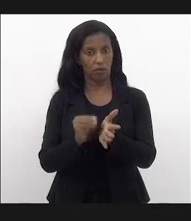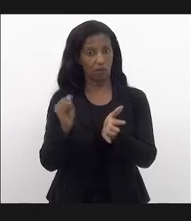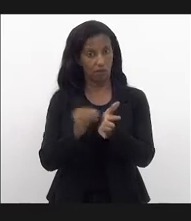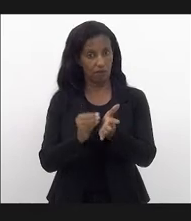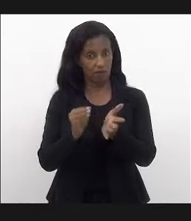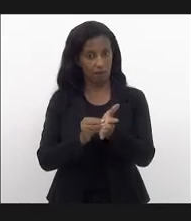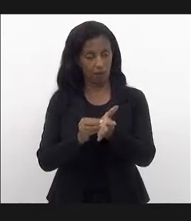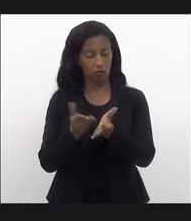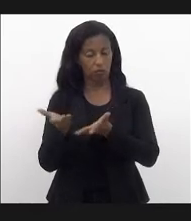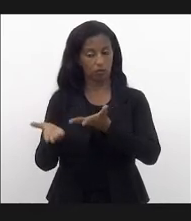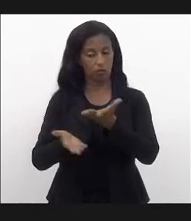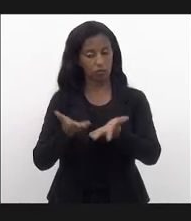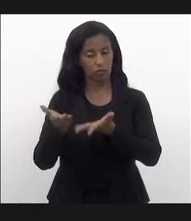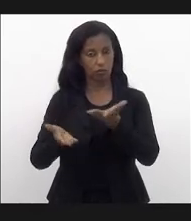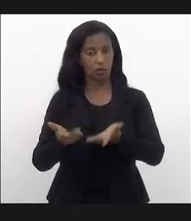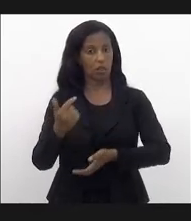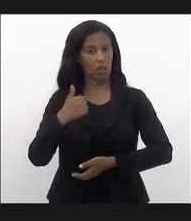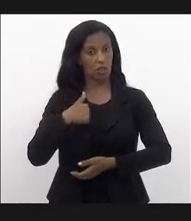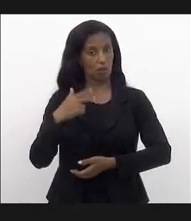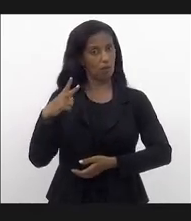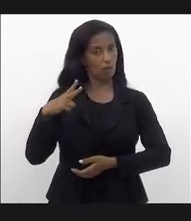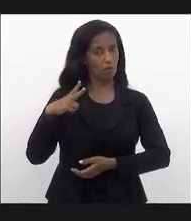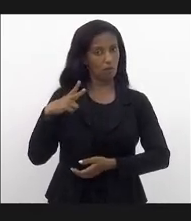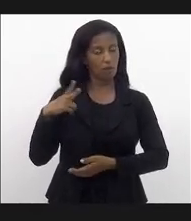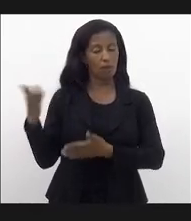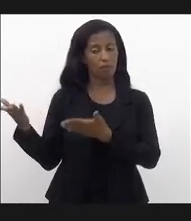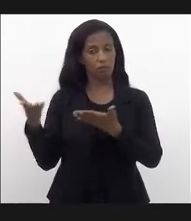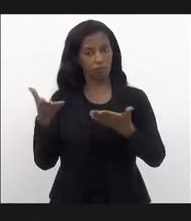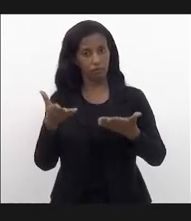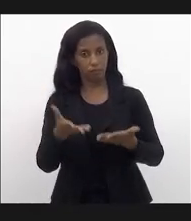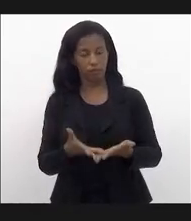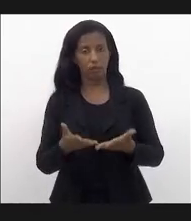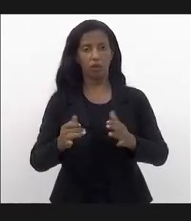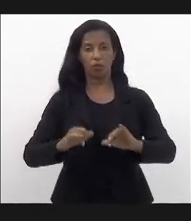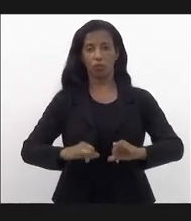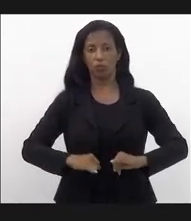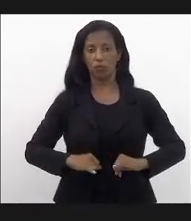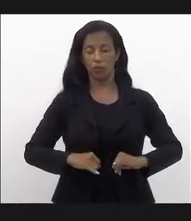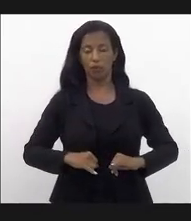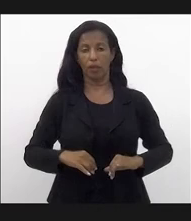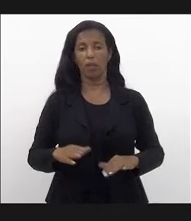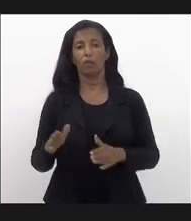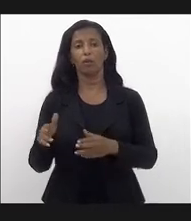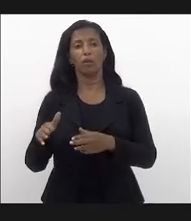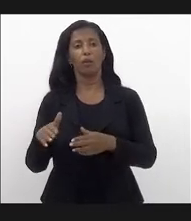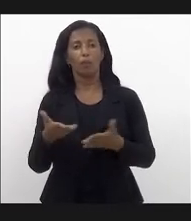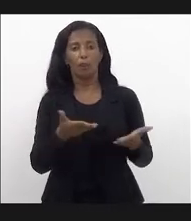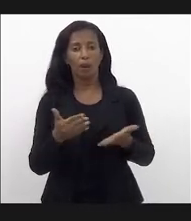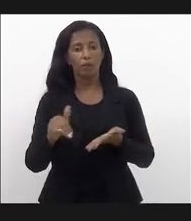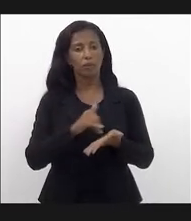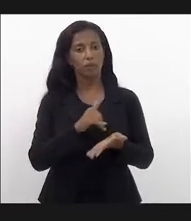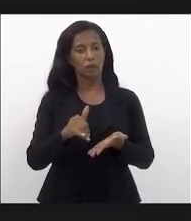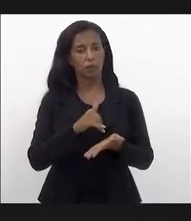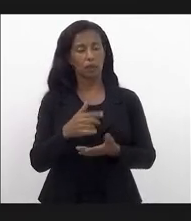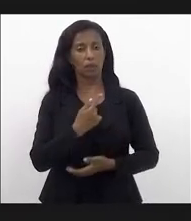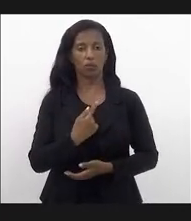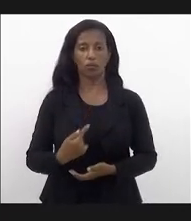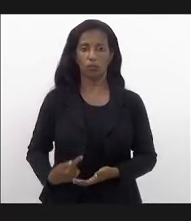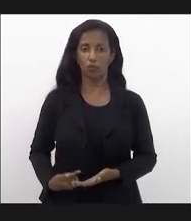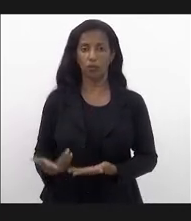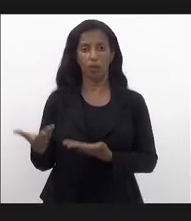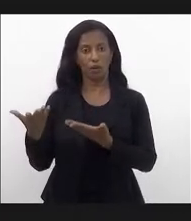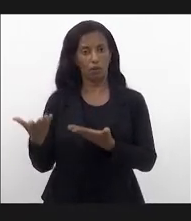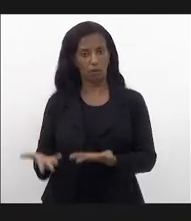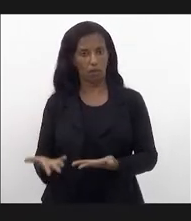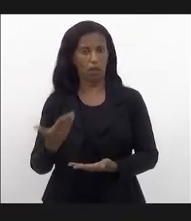que eu particularmente venho venho sofrendo por parte do secretário de governo que